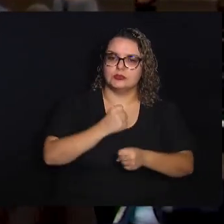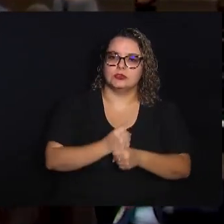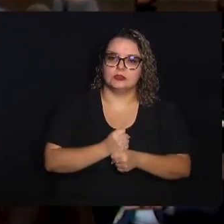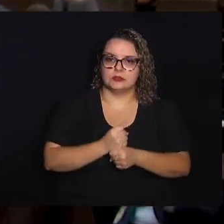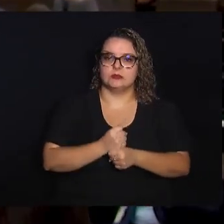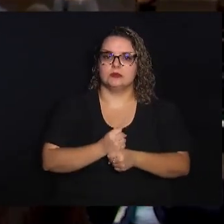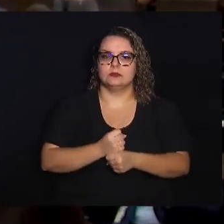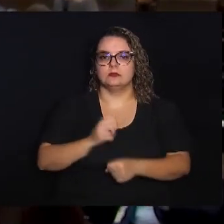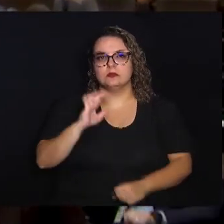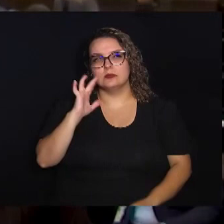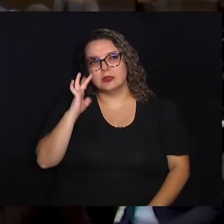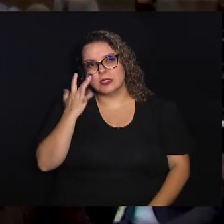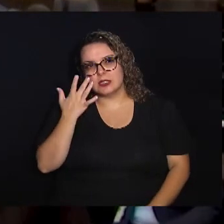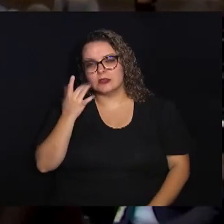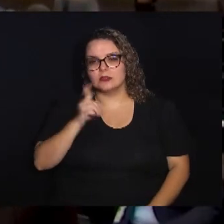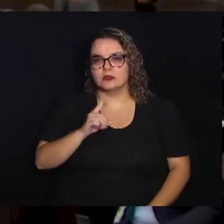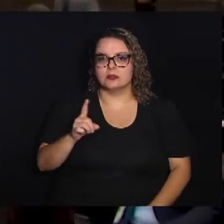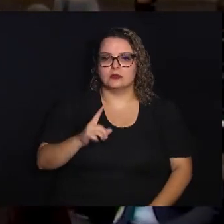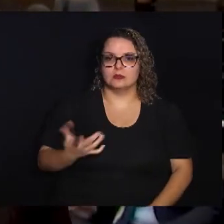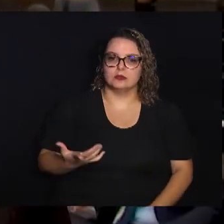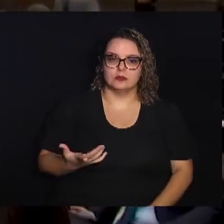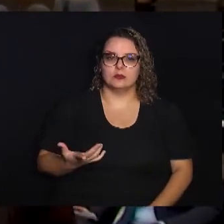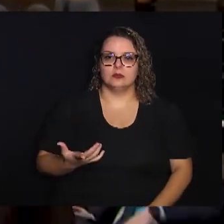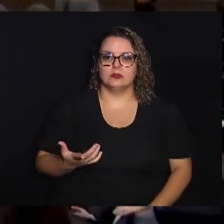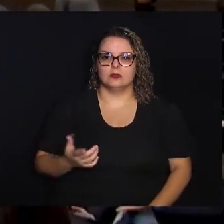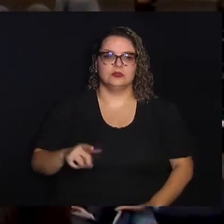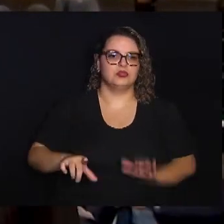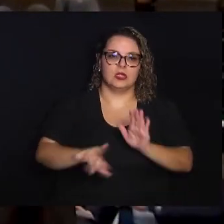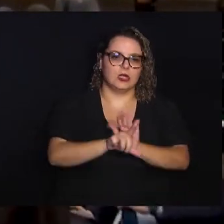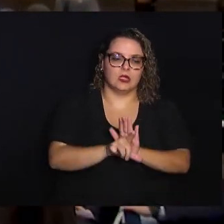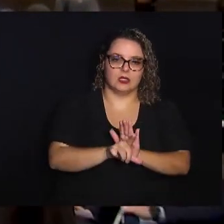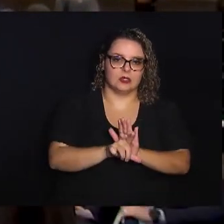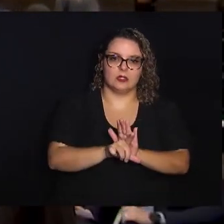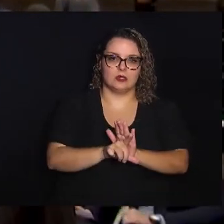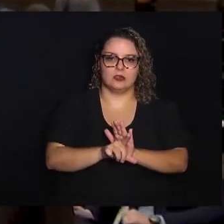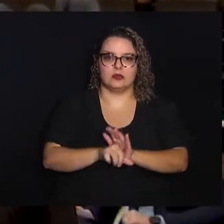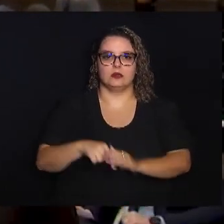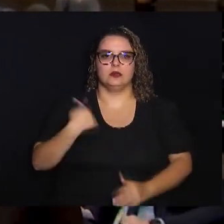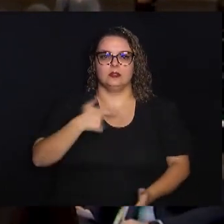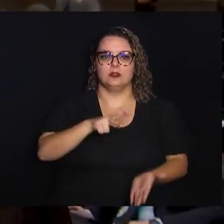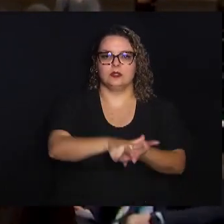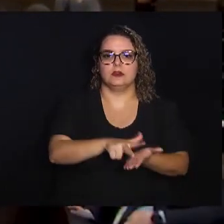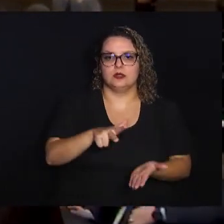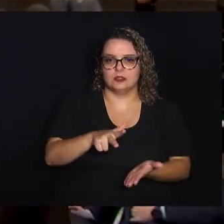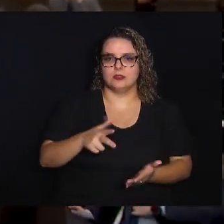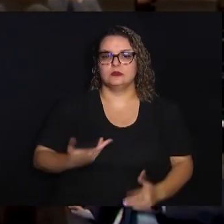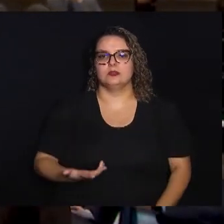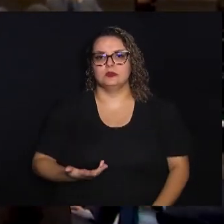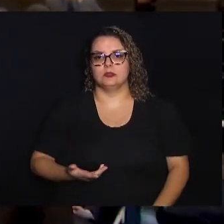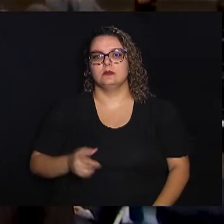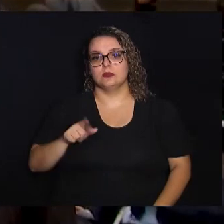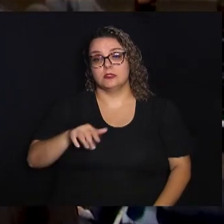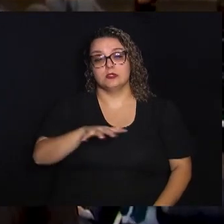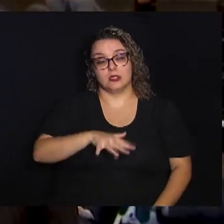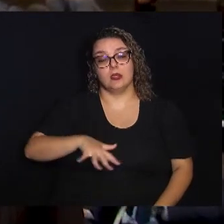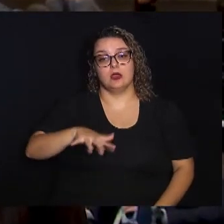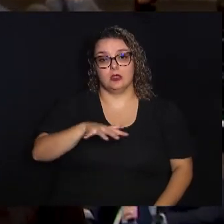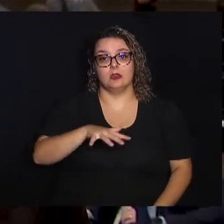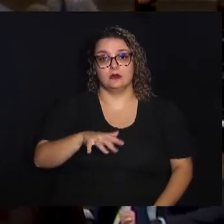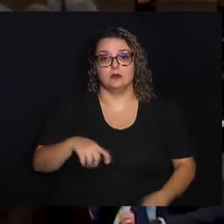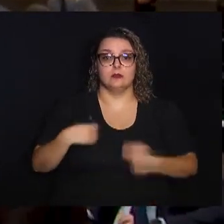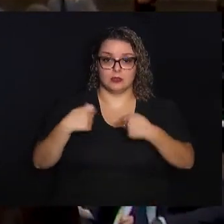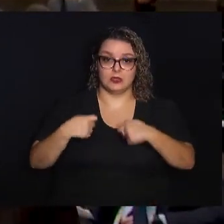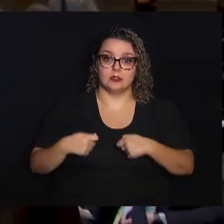que não é através de lei que a gente tem que regulamentar isso, mas sim o mercado é que deve,